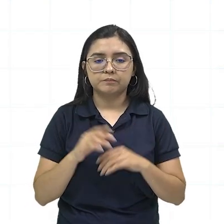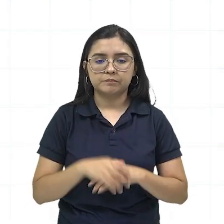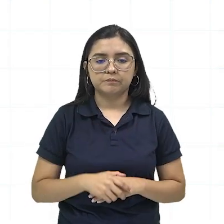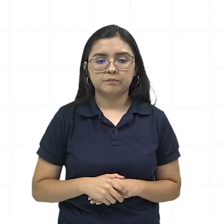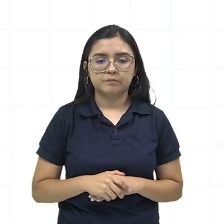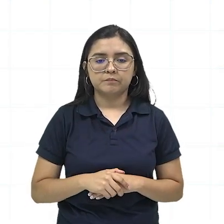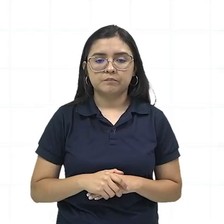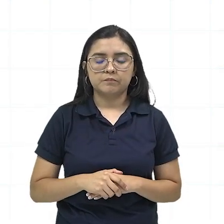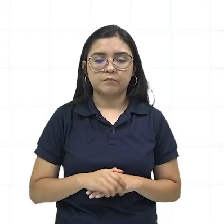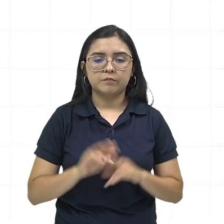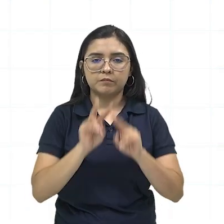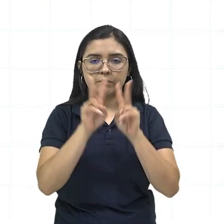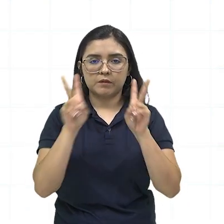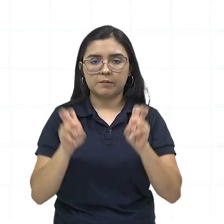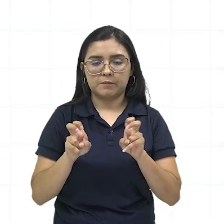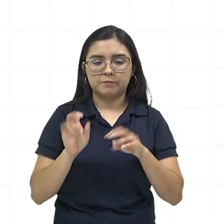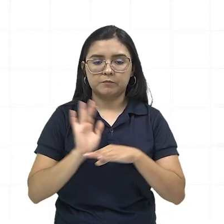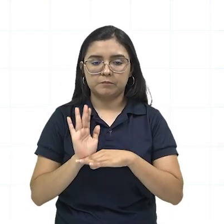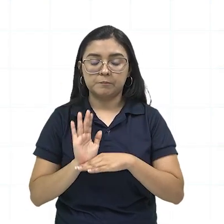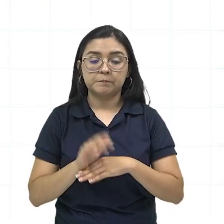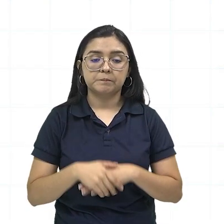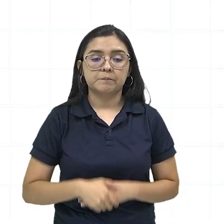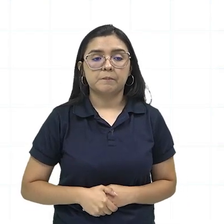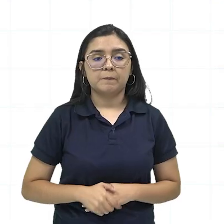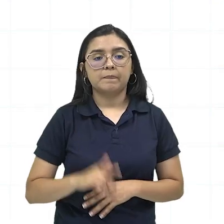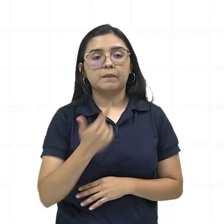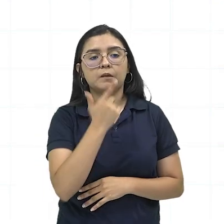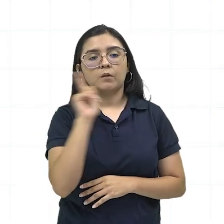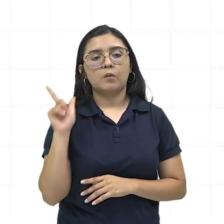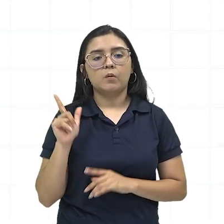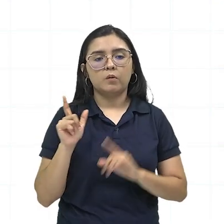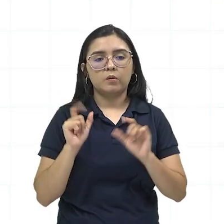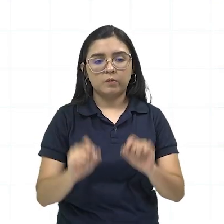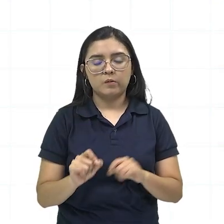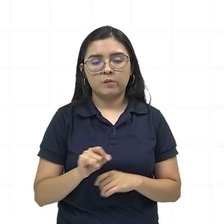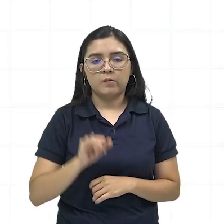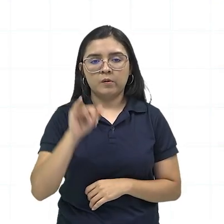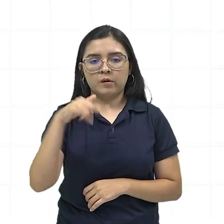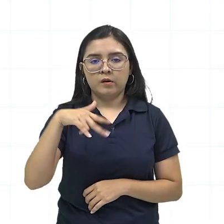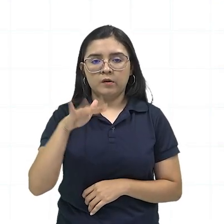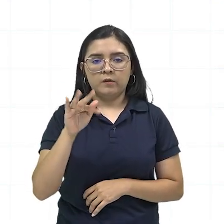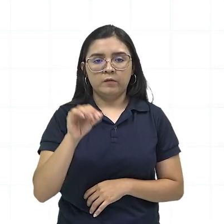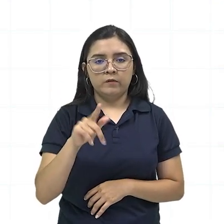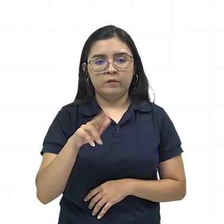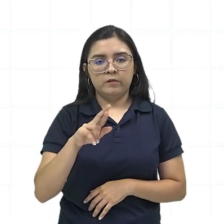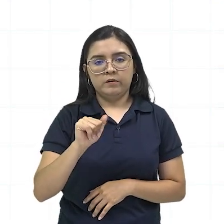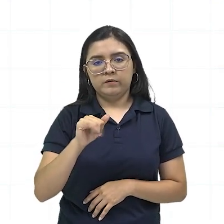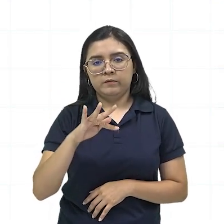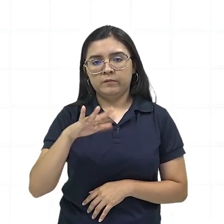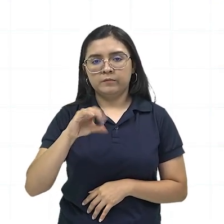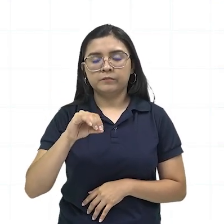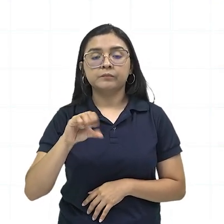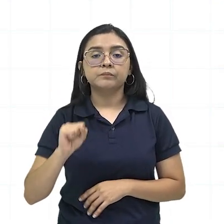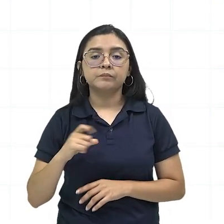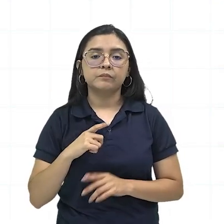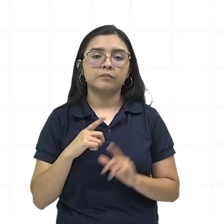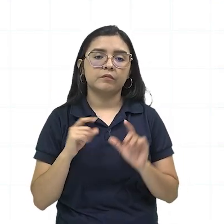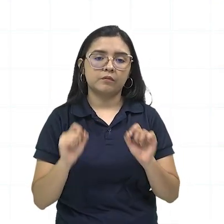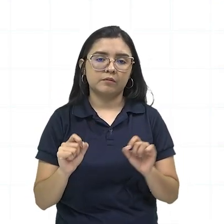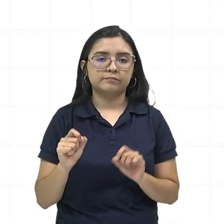naquele documentário. O outro item muito importante no gênero são os infográficos. Falei para vocês.